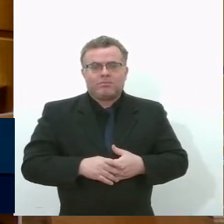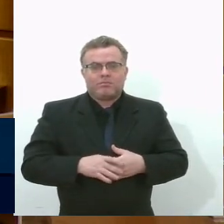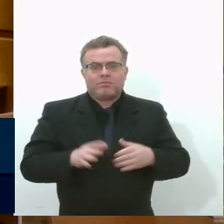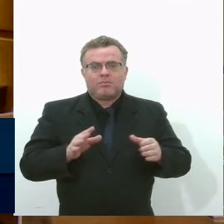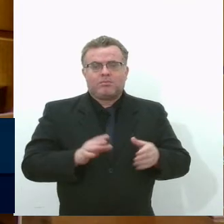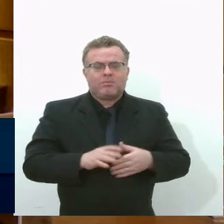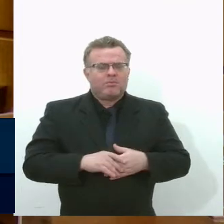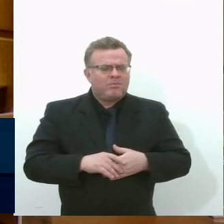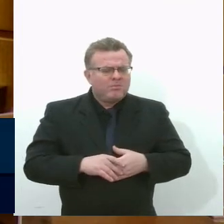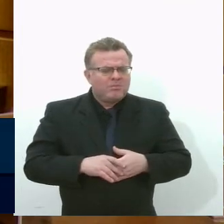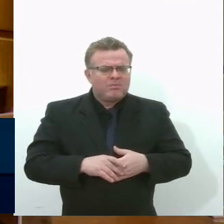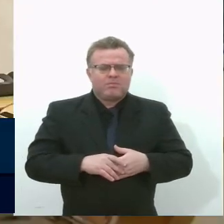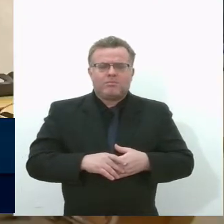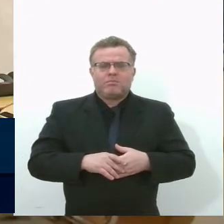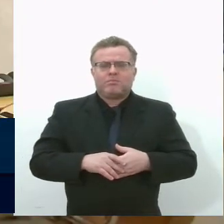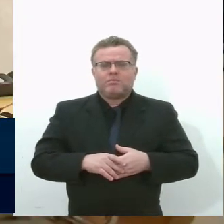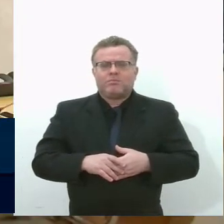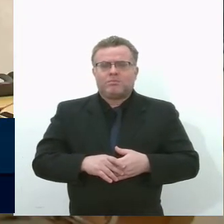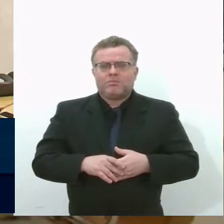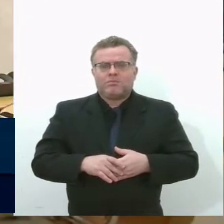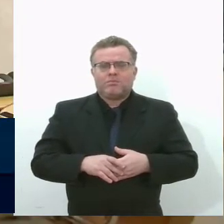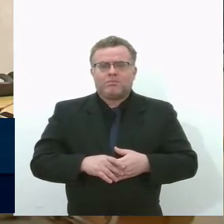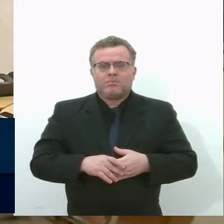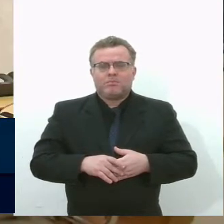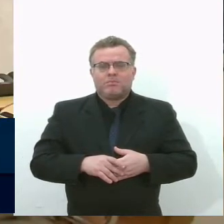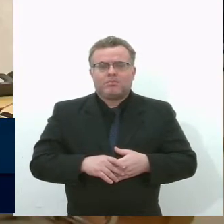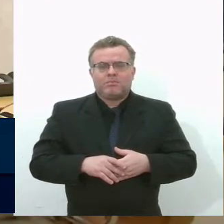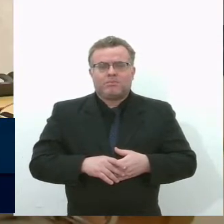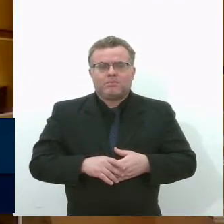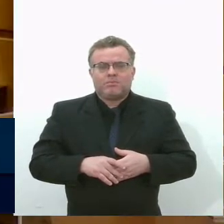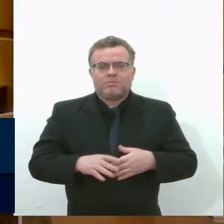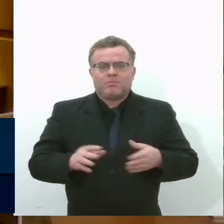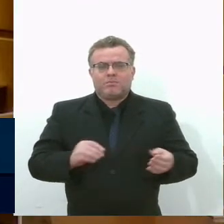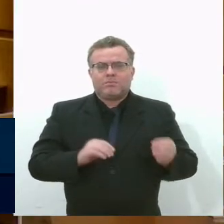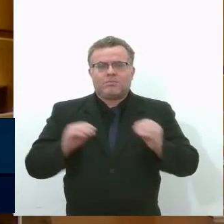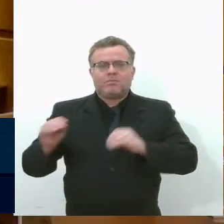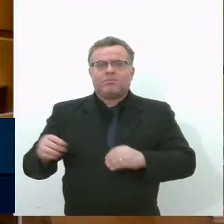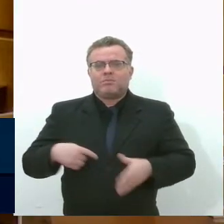minutos. Lhe agradeço, senhor presidente. E dizer à justiça que não posso pagar IPTU.